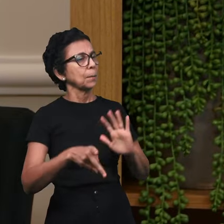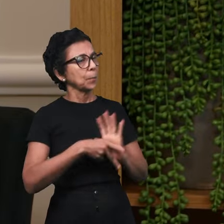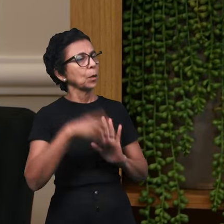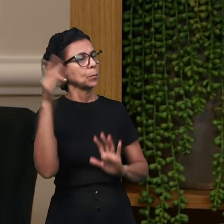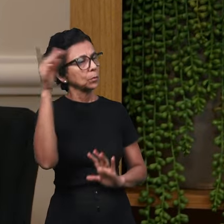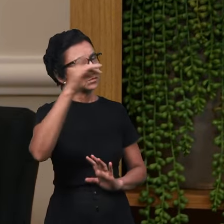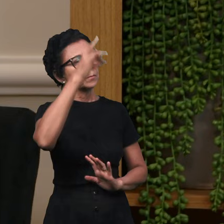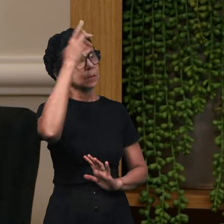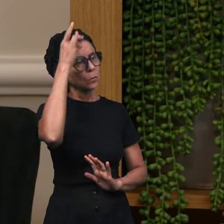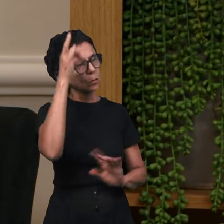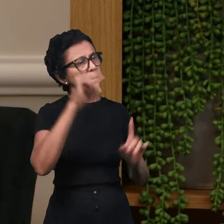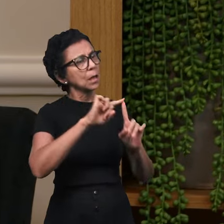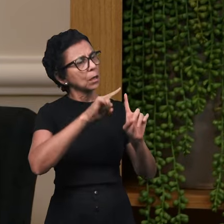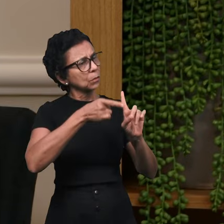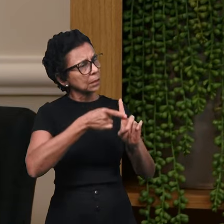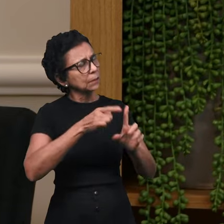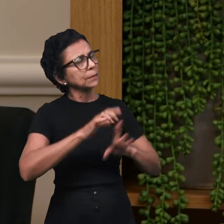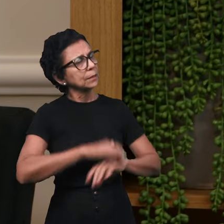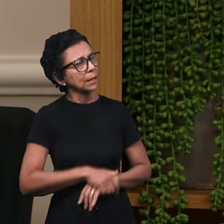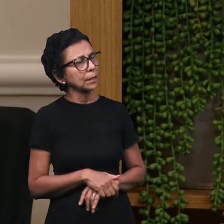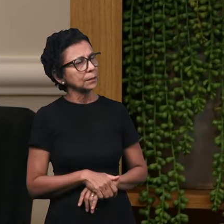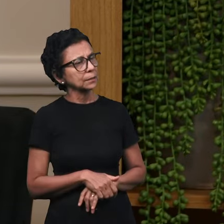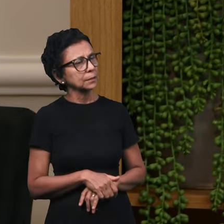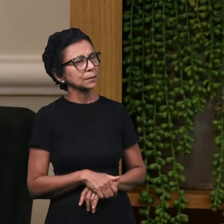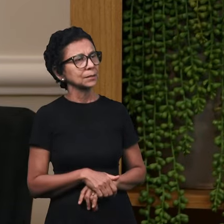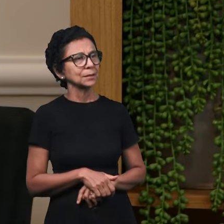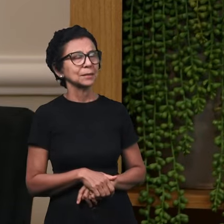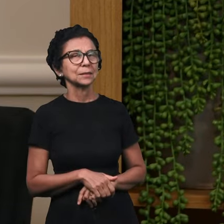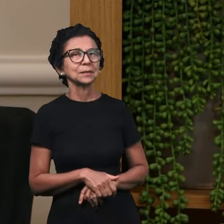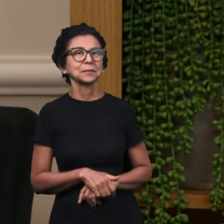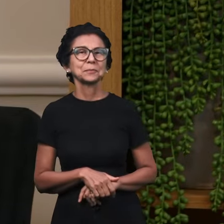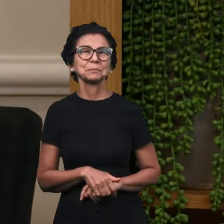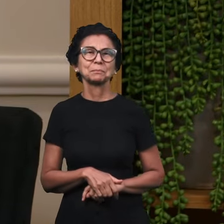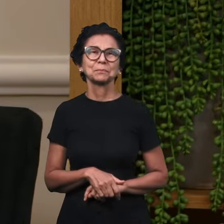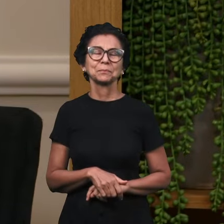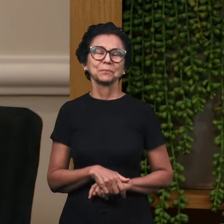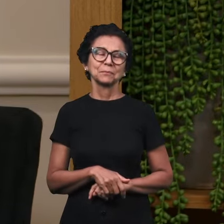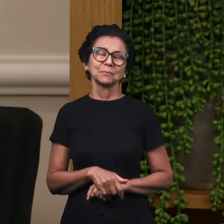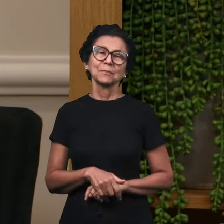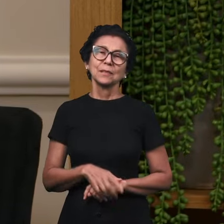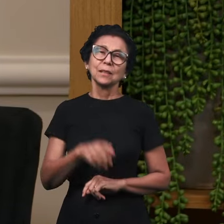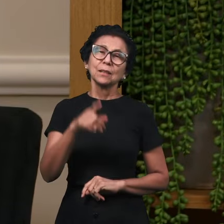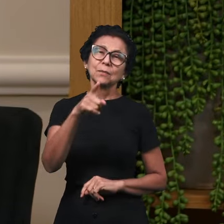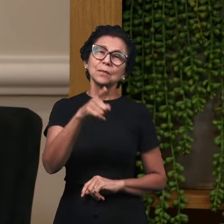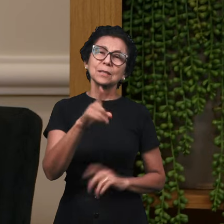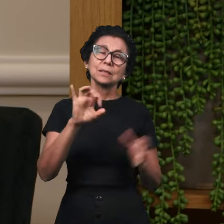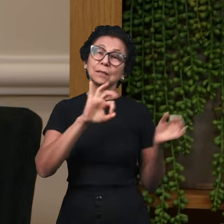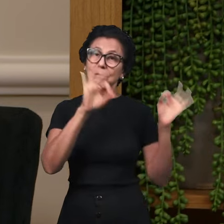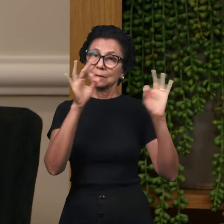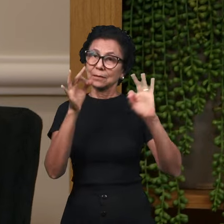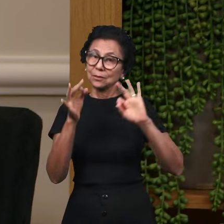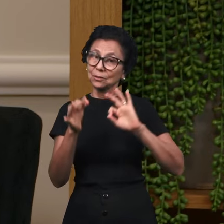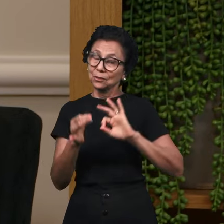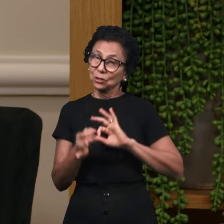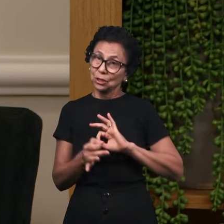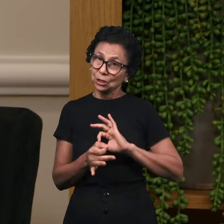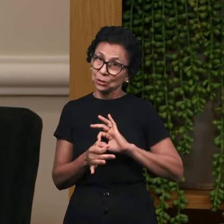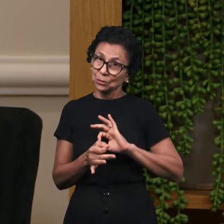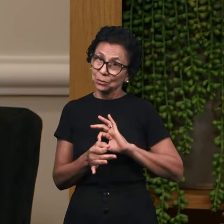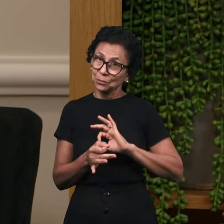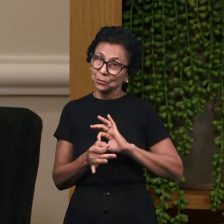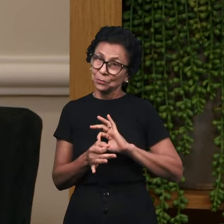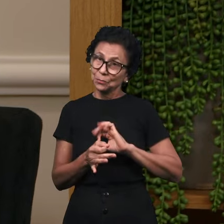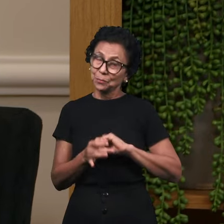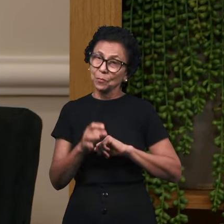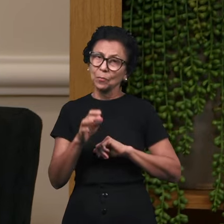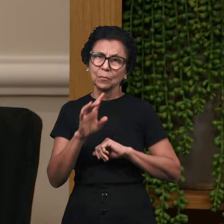é do Espírito Santo. Então, uma palavra nesse encerramento a você que está nos ouvindo, que não conhece a